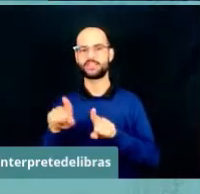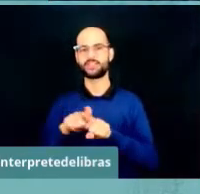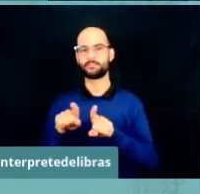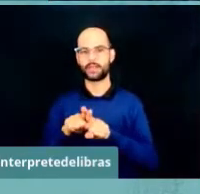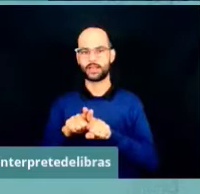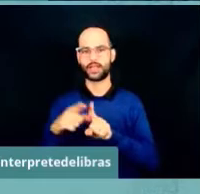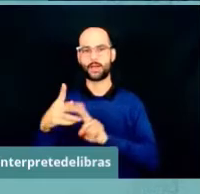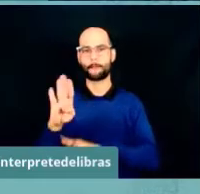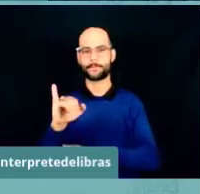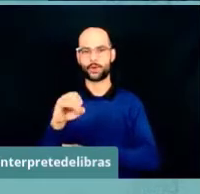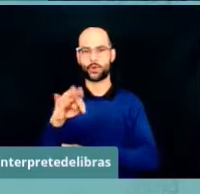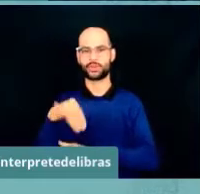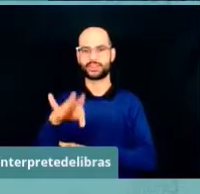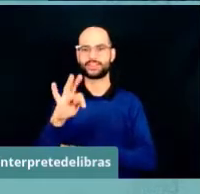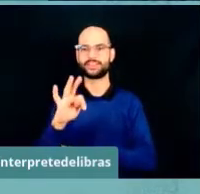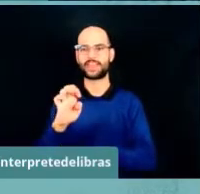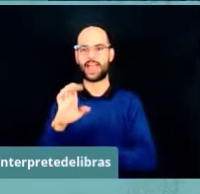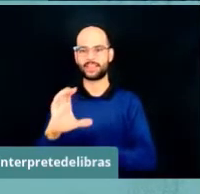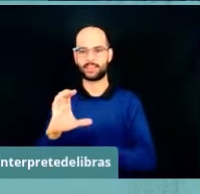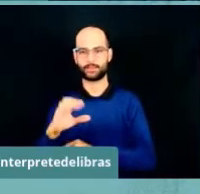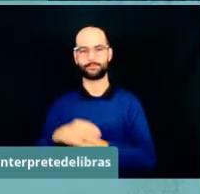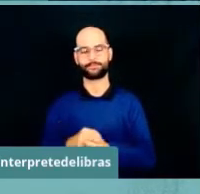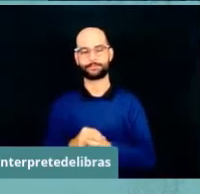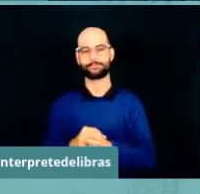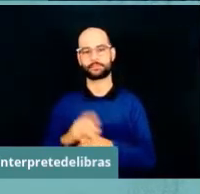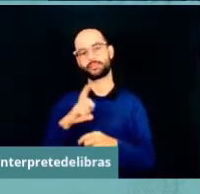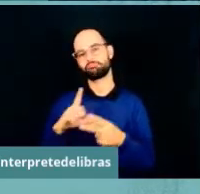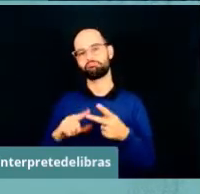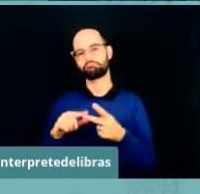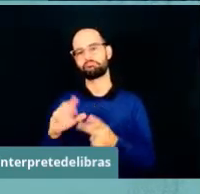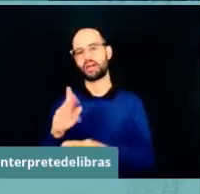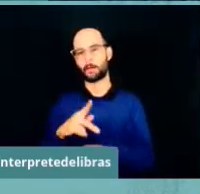então, com algumas doses chegando recentemente no Brasil.